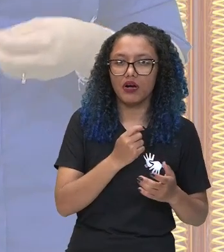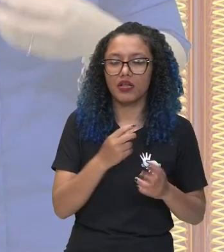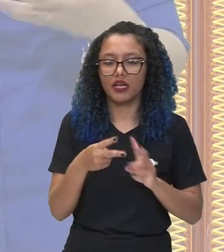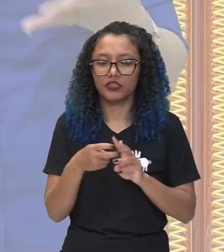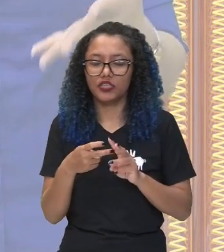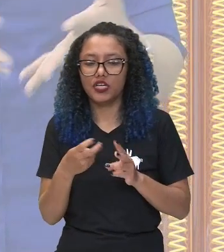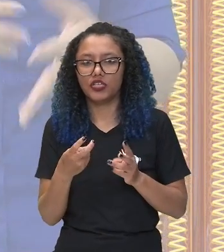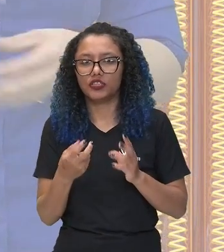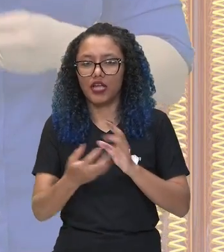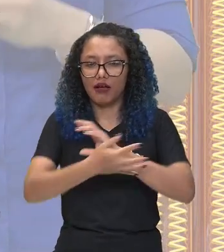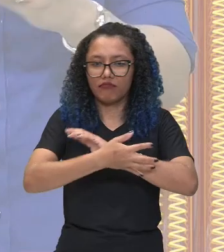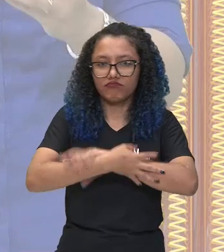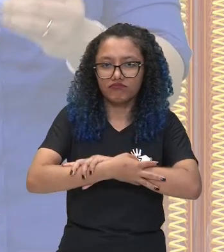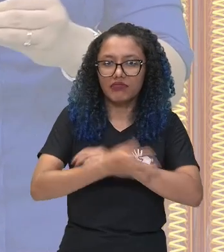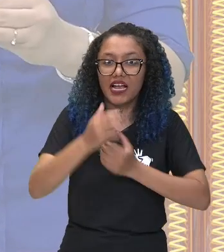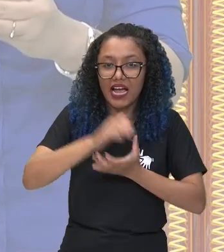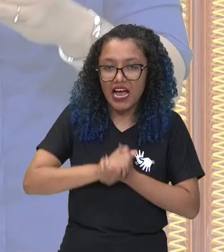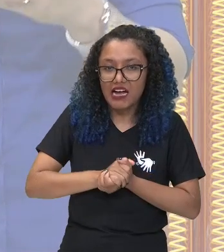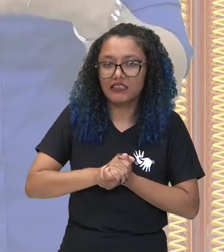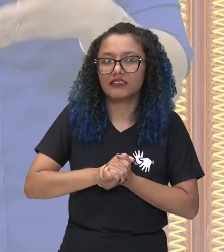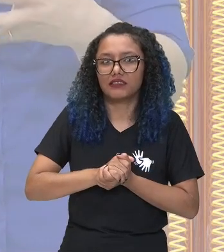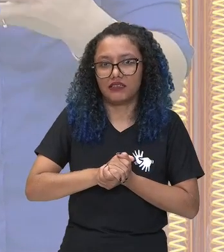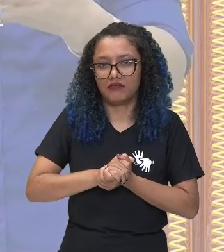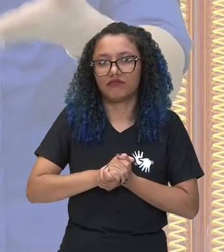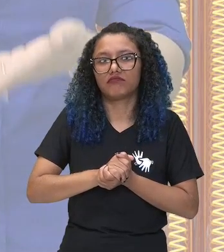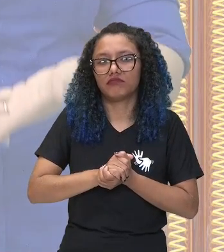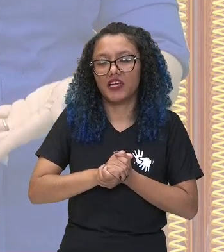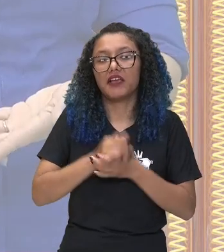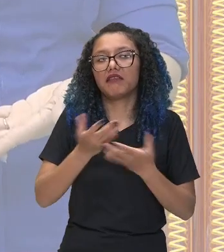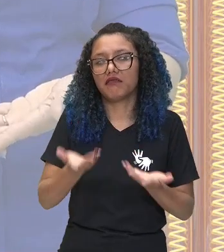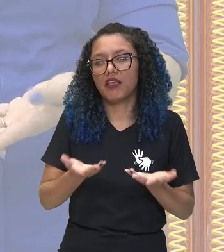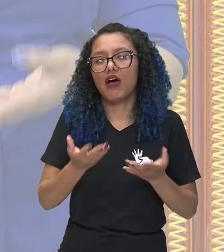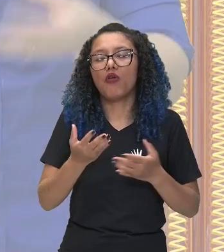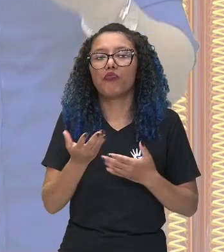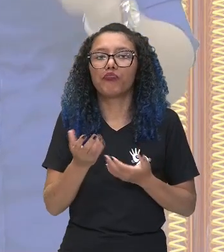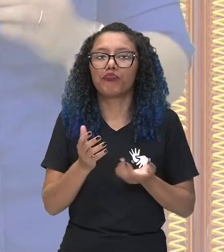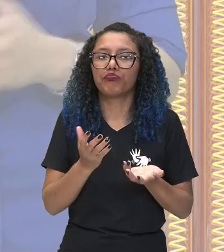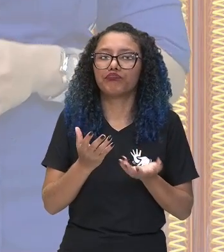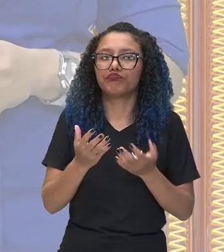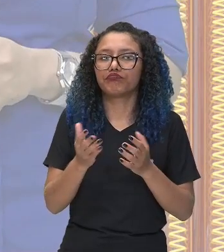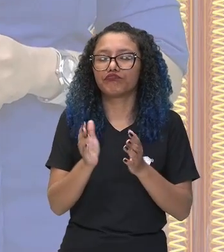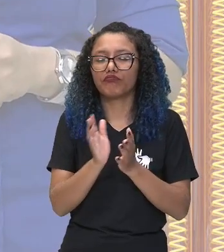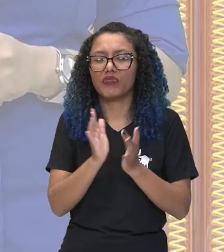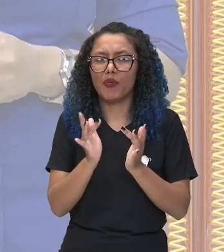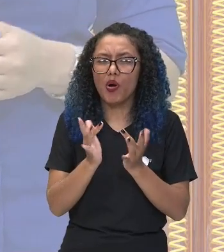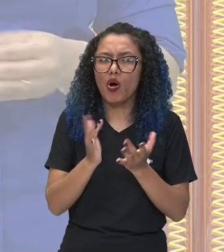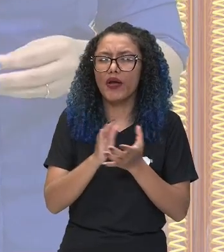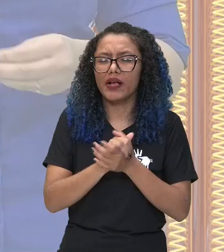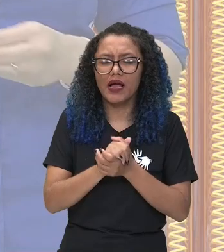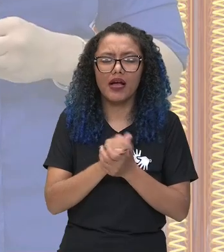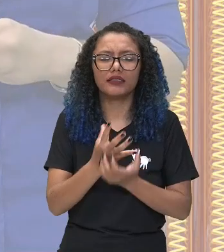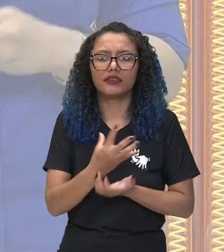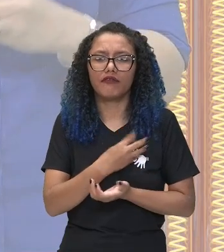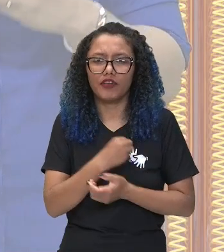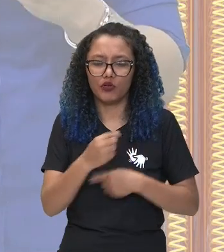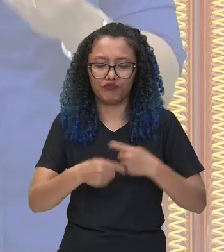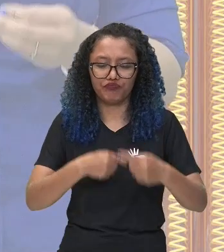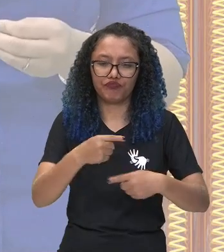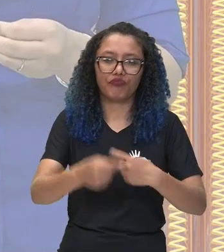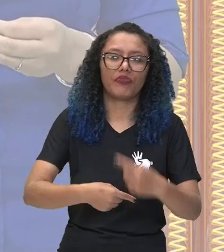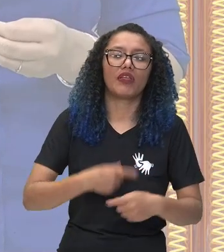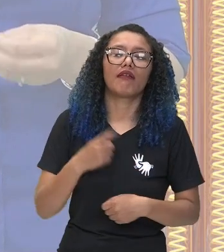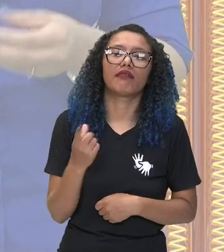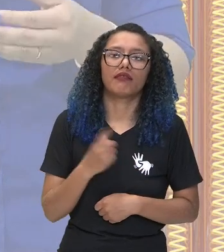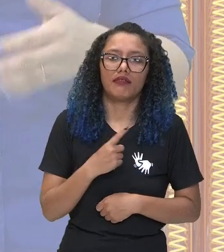indígenas. Havia essa relação e o fruto desse relacionamento gerava ali os mestiços. Geralmente eram os